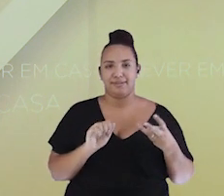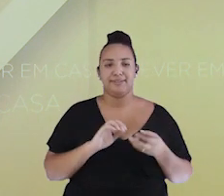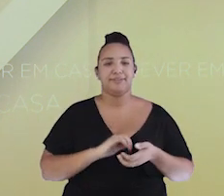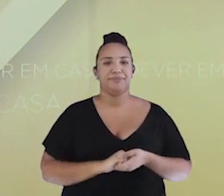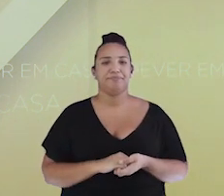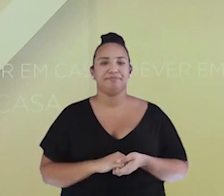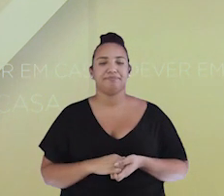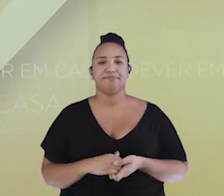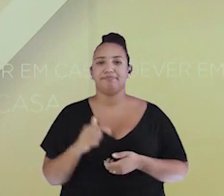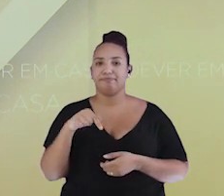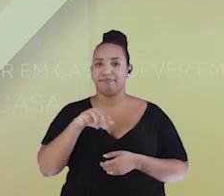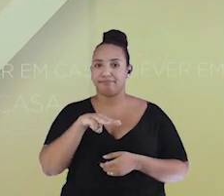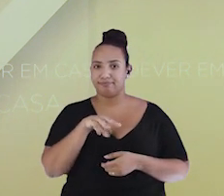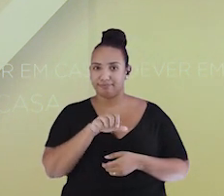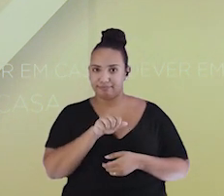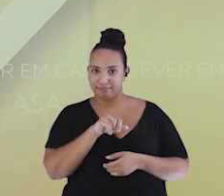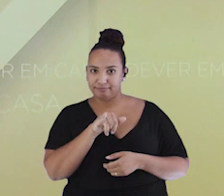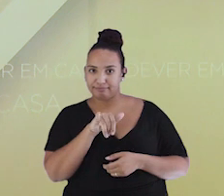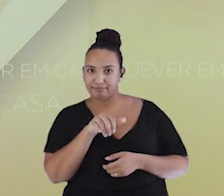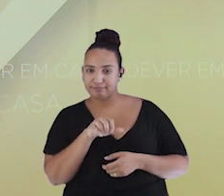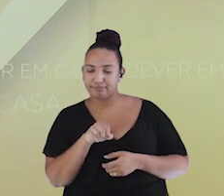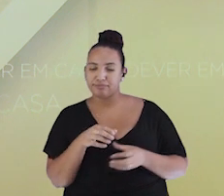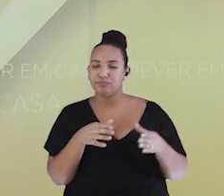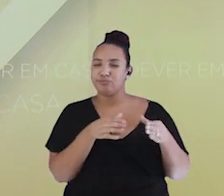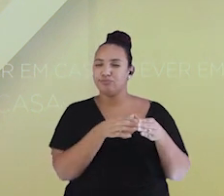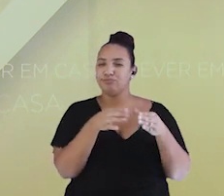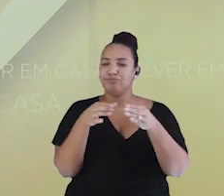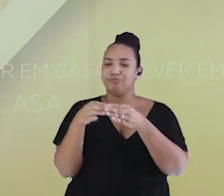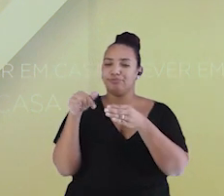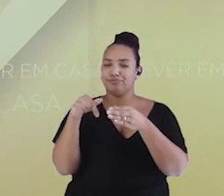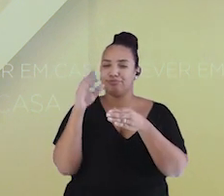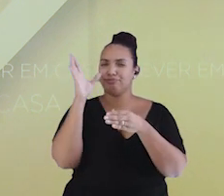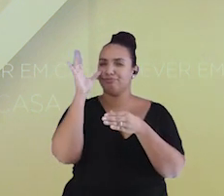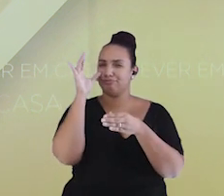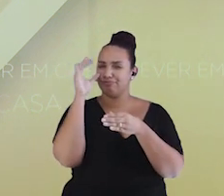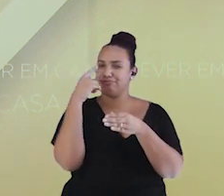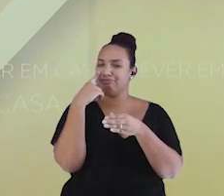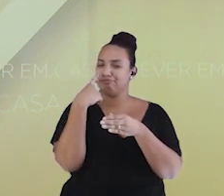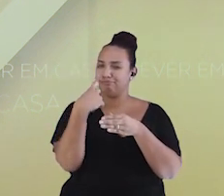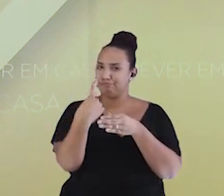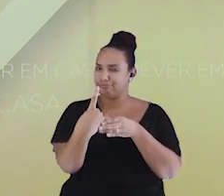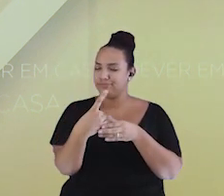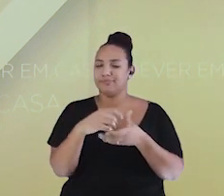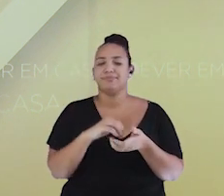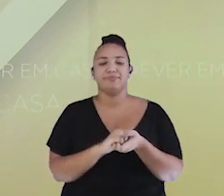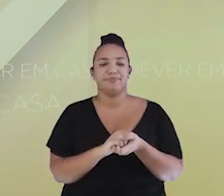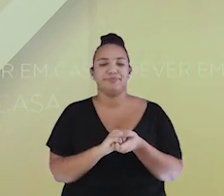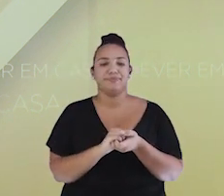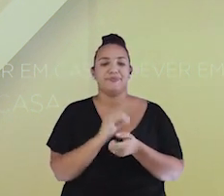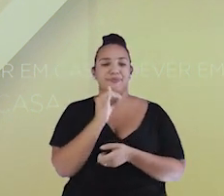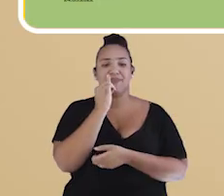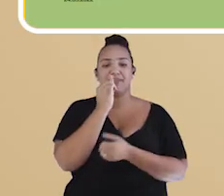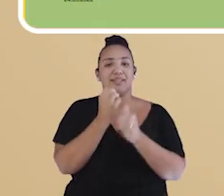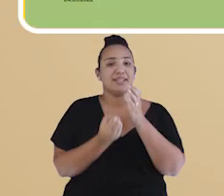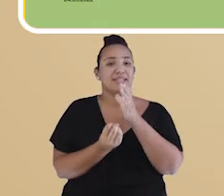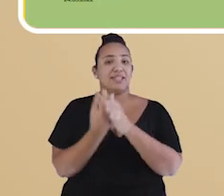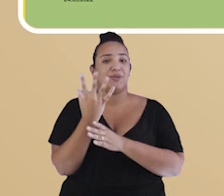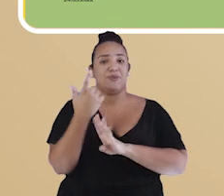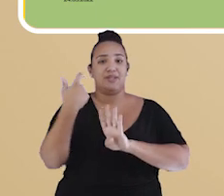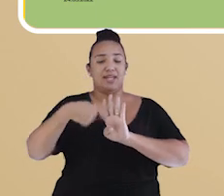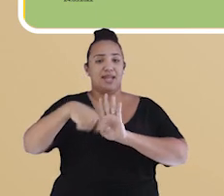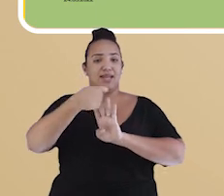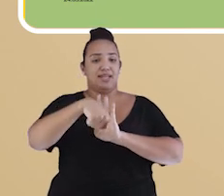maias. Eles formavam uma civilização com muitas curiosidades interessantes, como